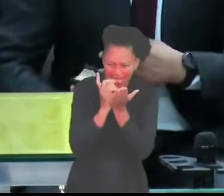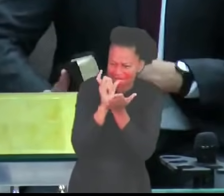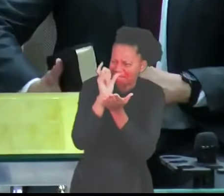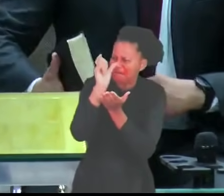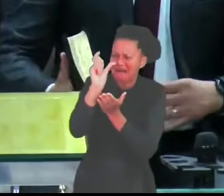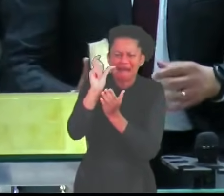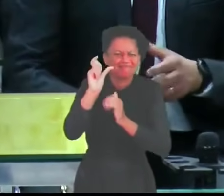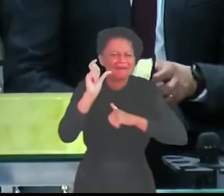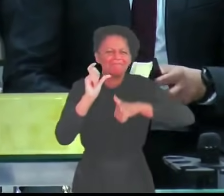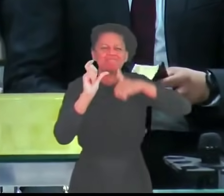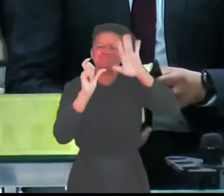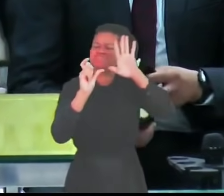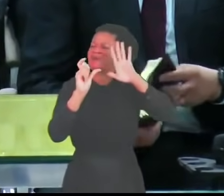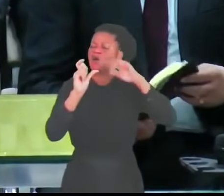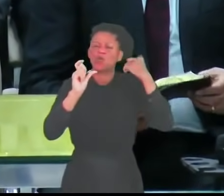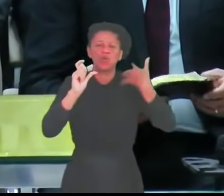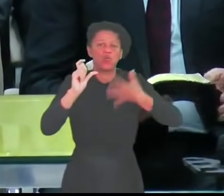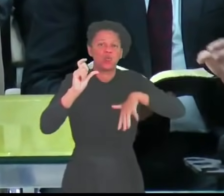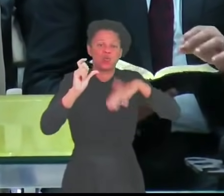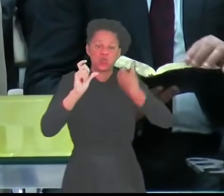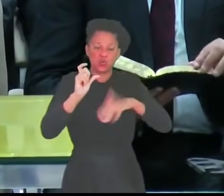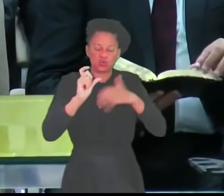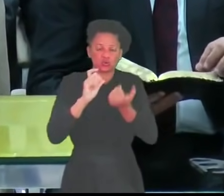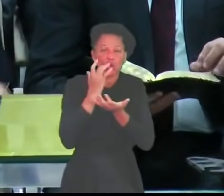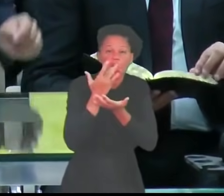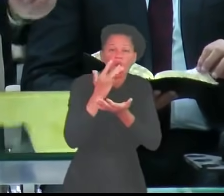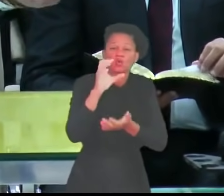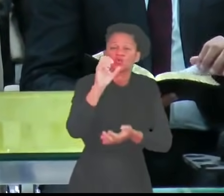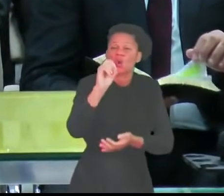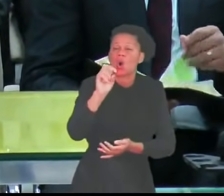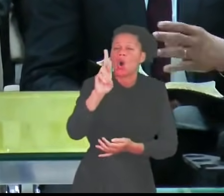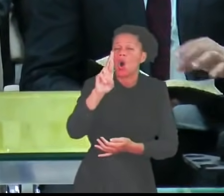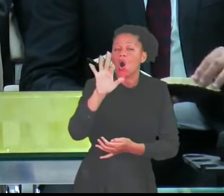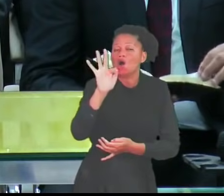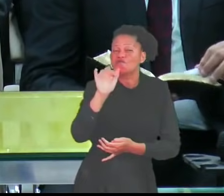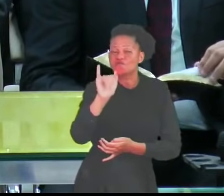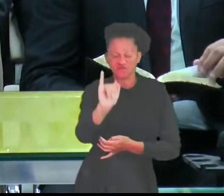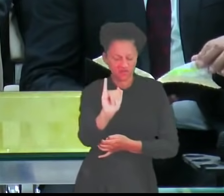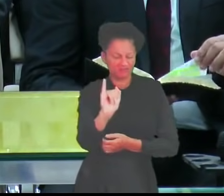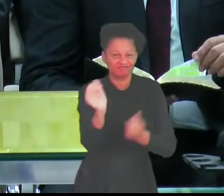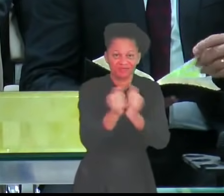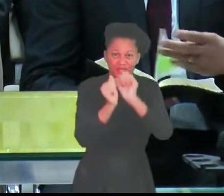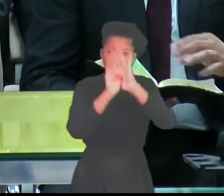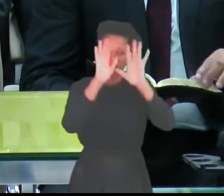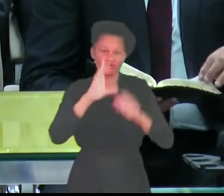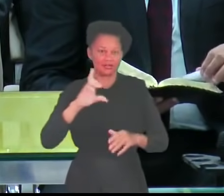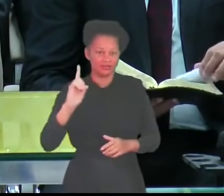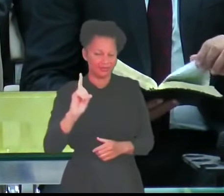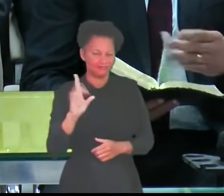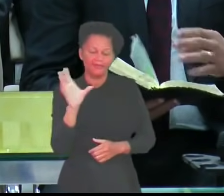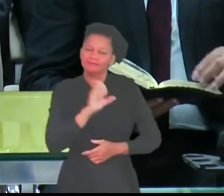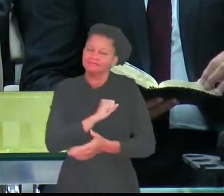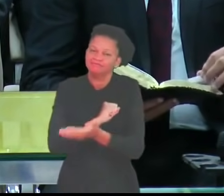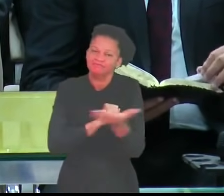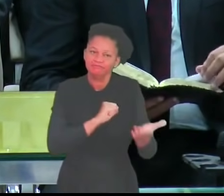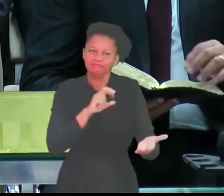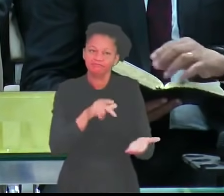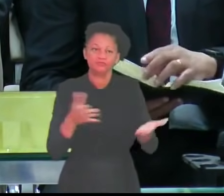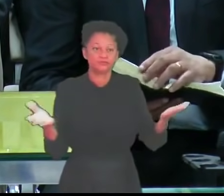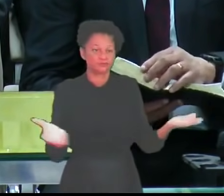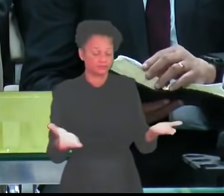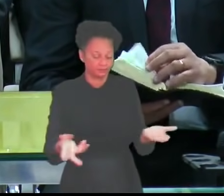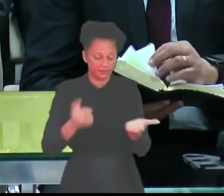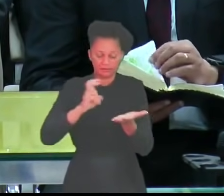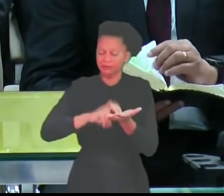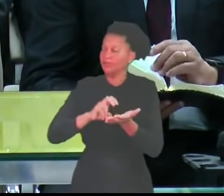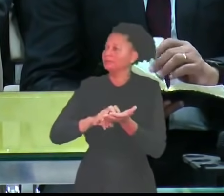de Ofir. Glória a Deus. Meus irmãos amados, hoje pela manhã, pedi a